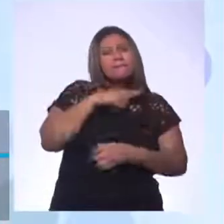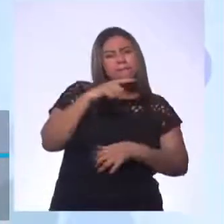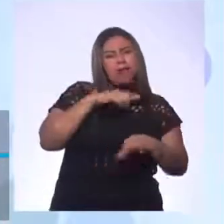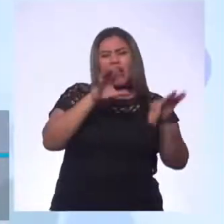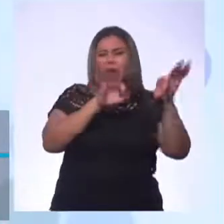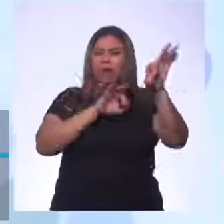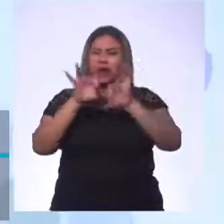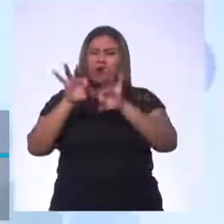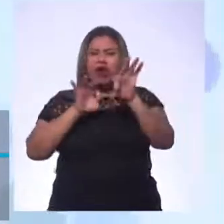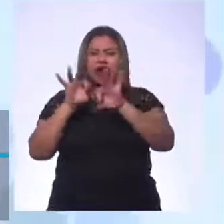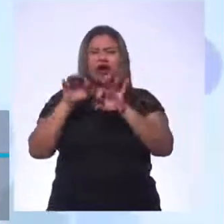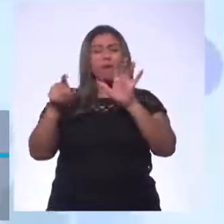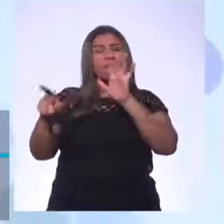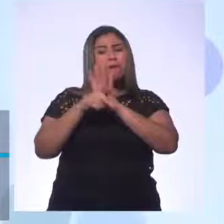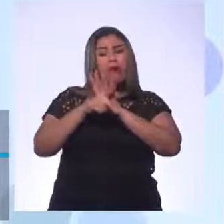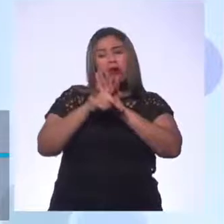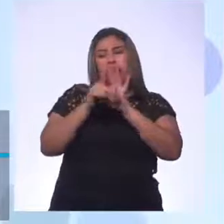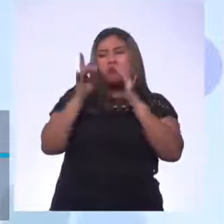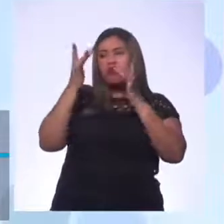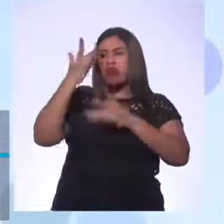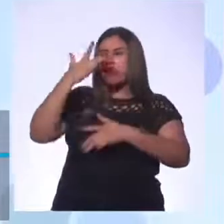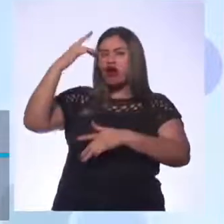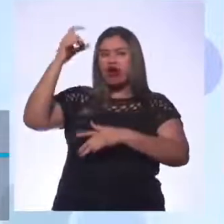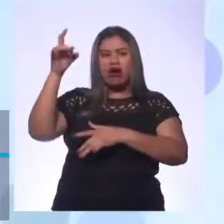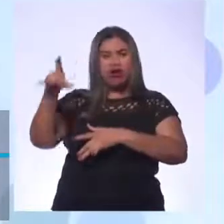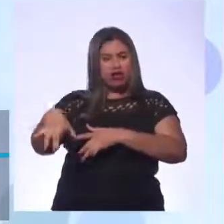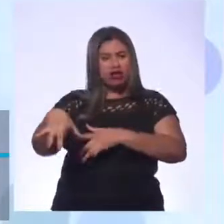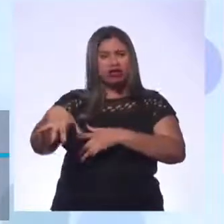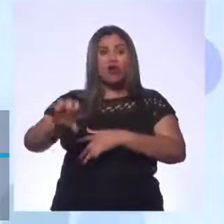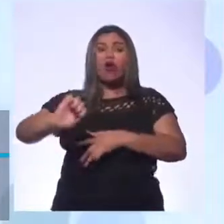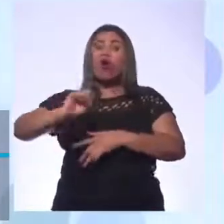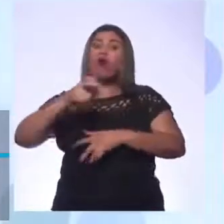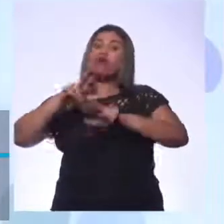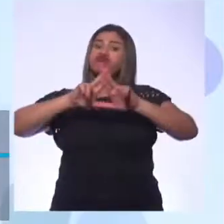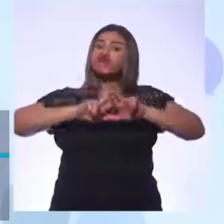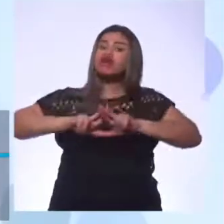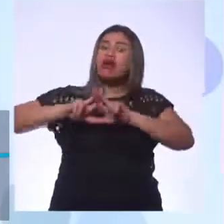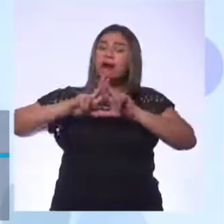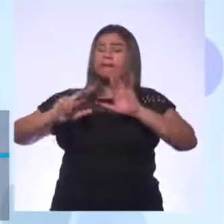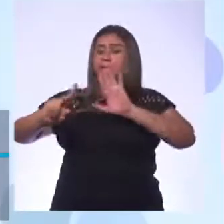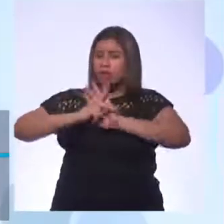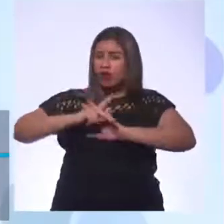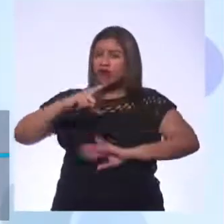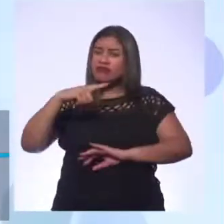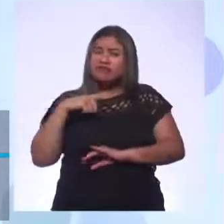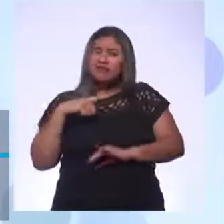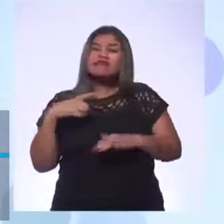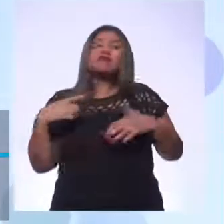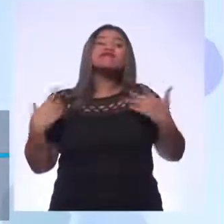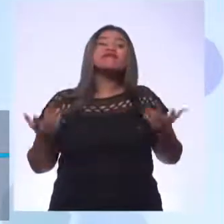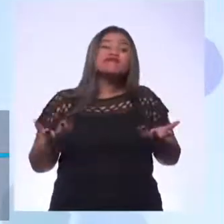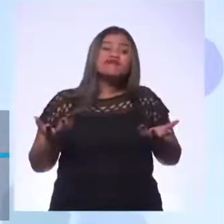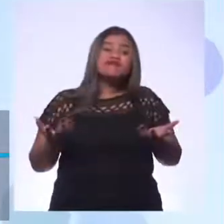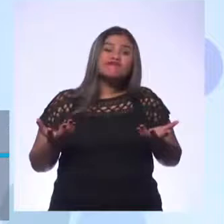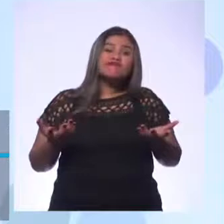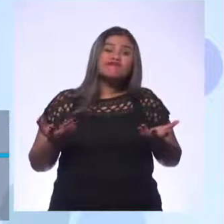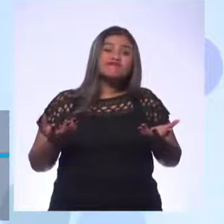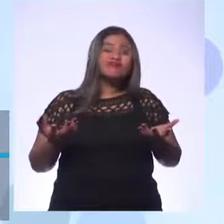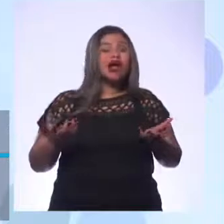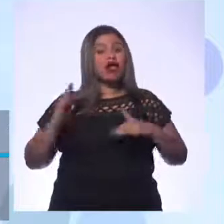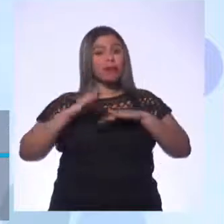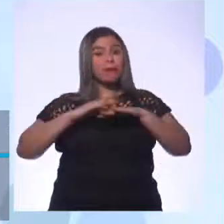de descarte, né? Ou de reaproveitamento dessa embalagem feito pela